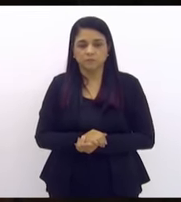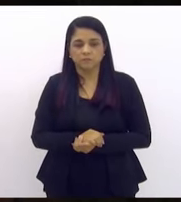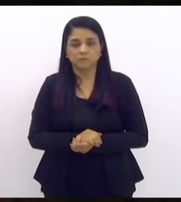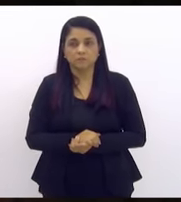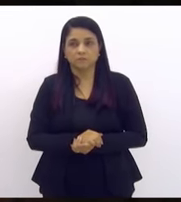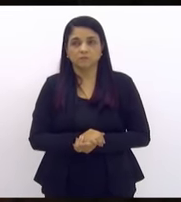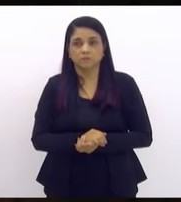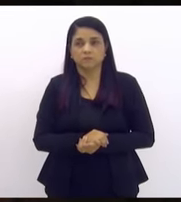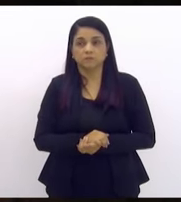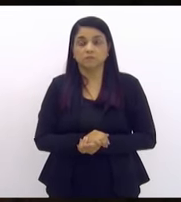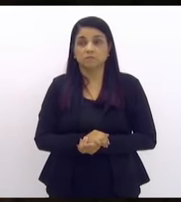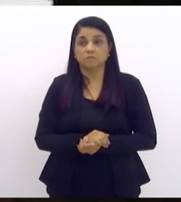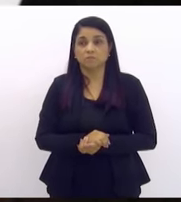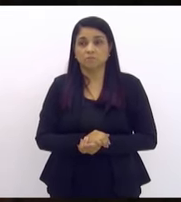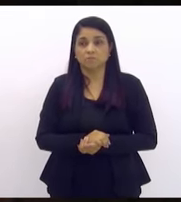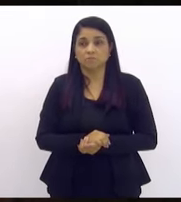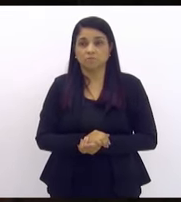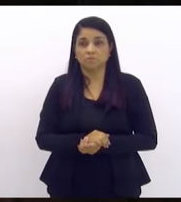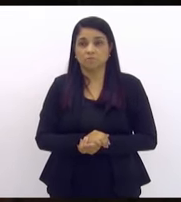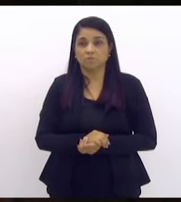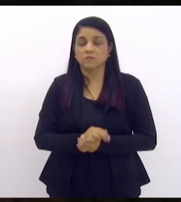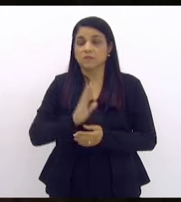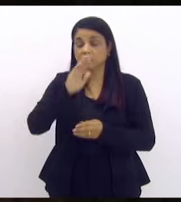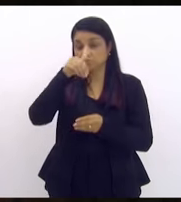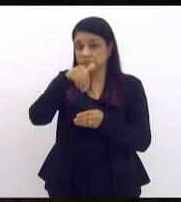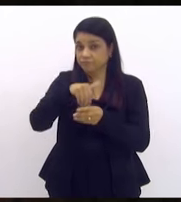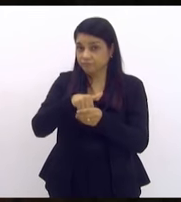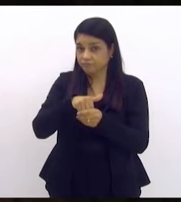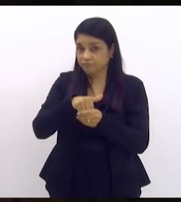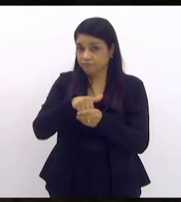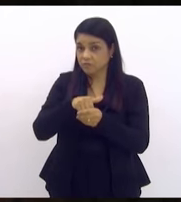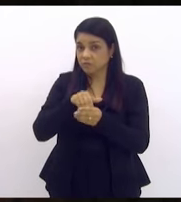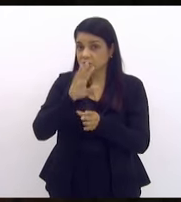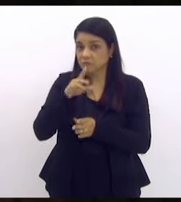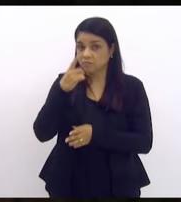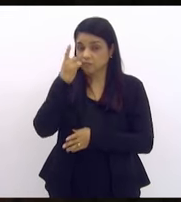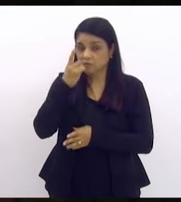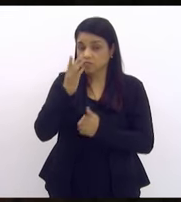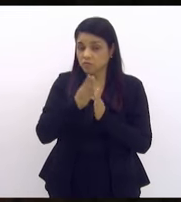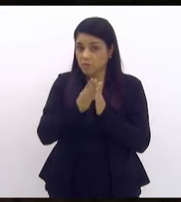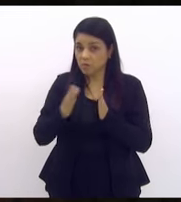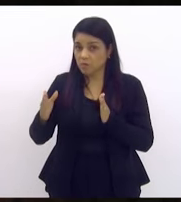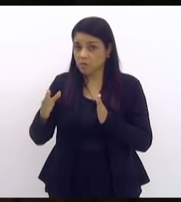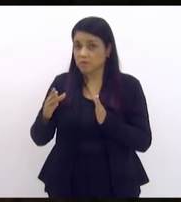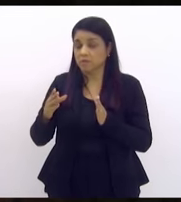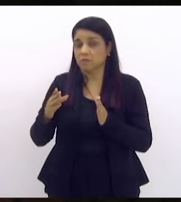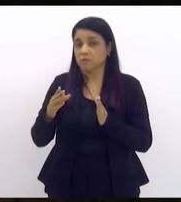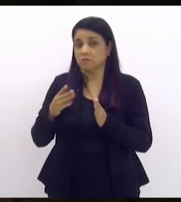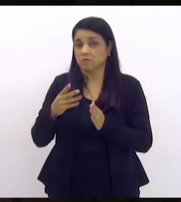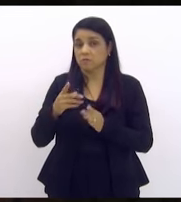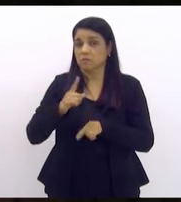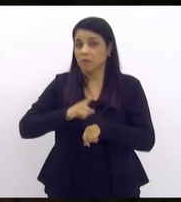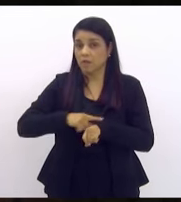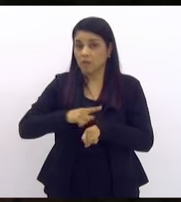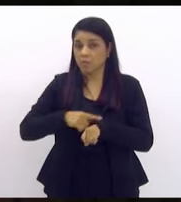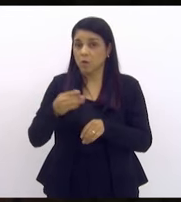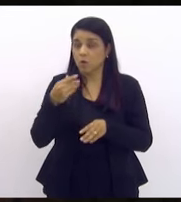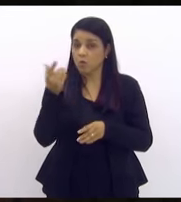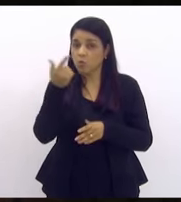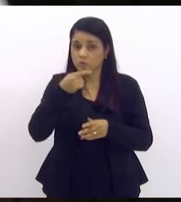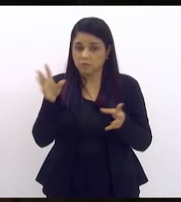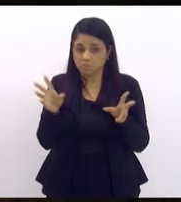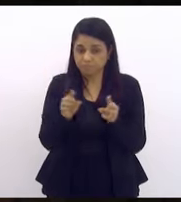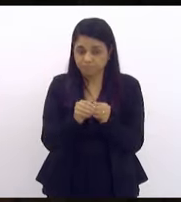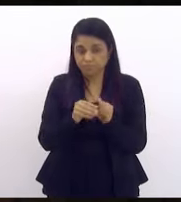Para a declaração de voto, pediria brevidade, deputado, que eu já prorroguei o tempo para ter, que eu consiga, para que a gente consiga concluir a pauta